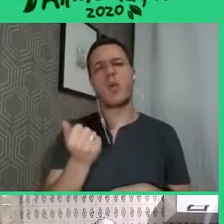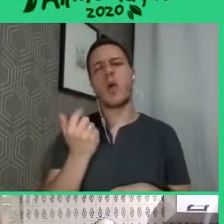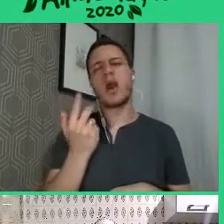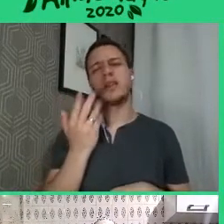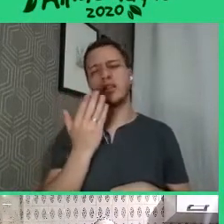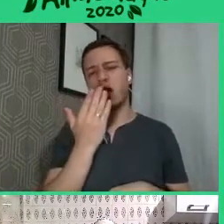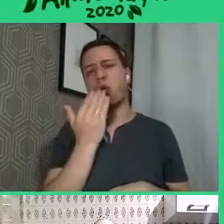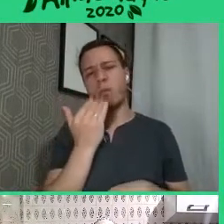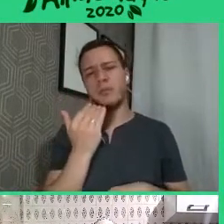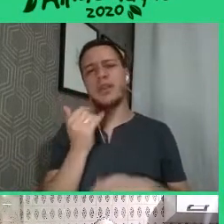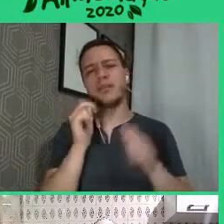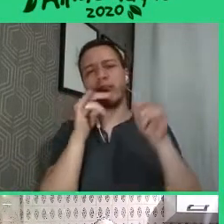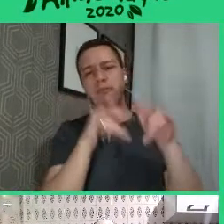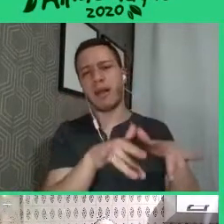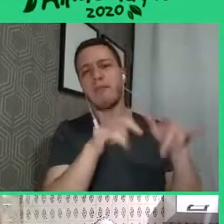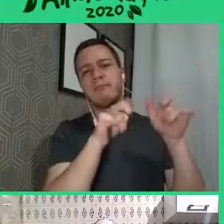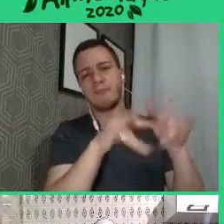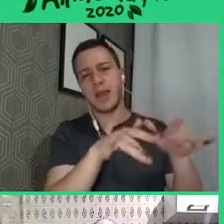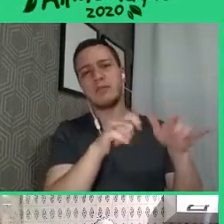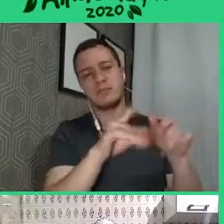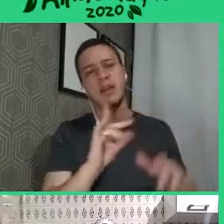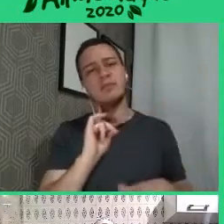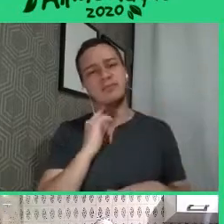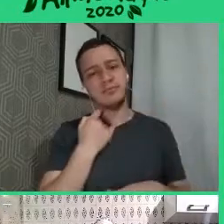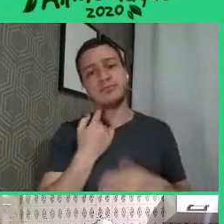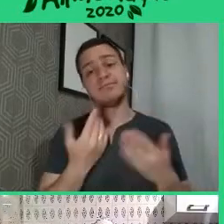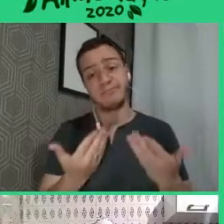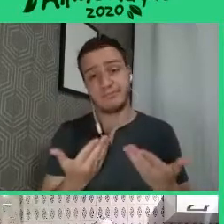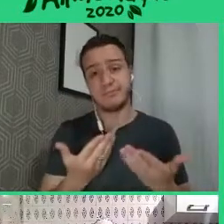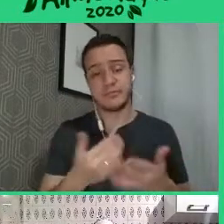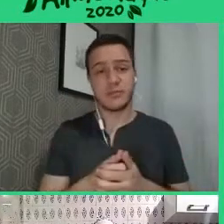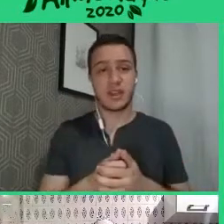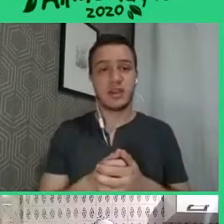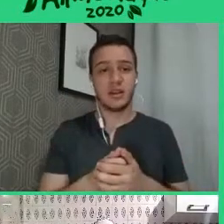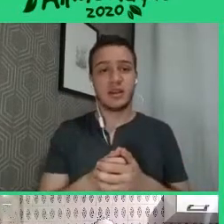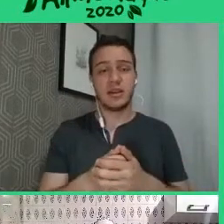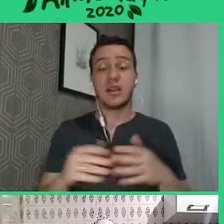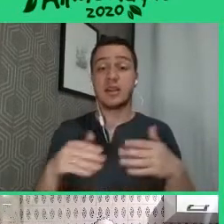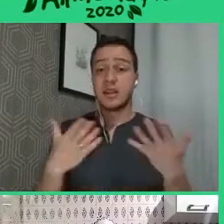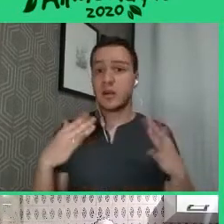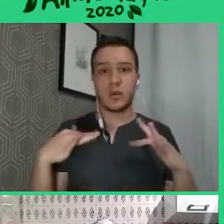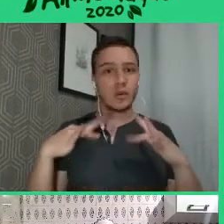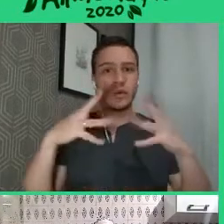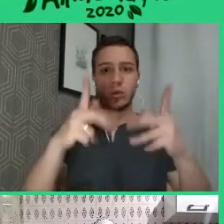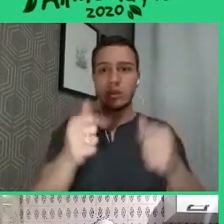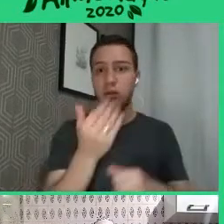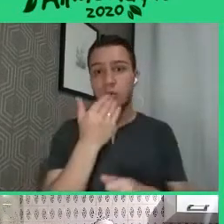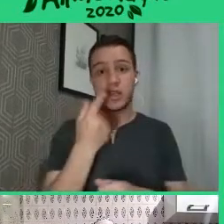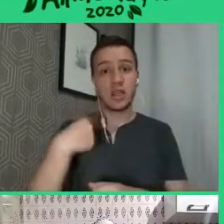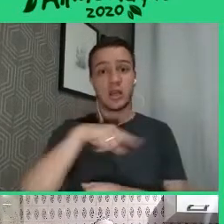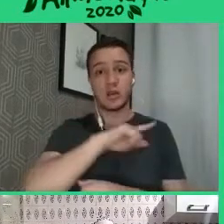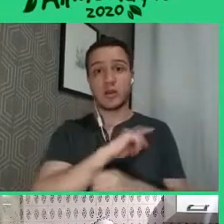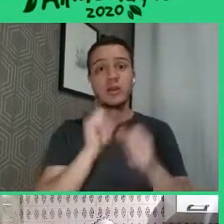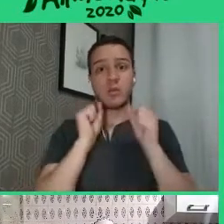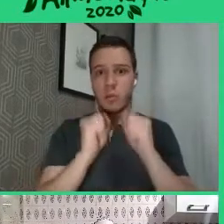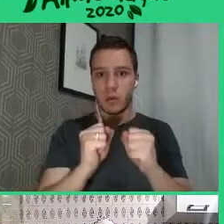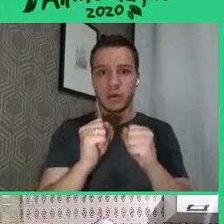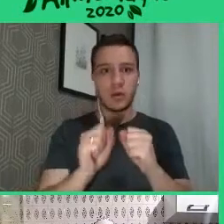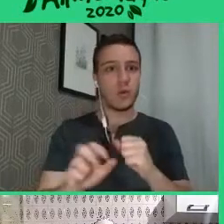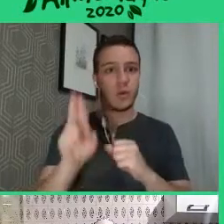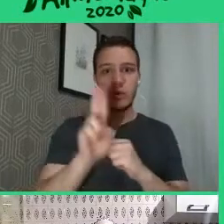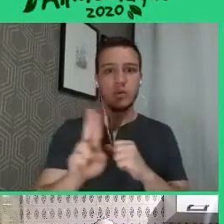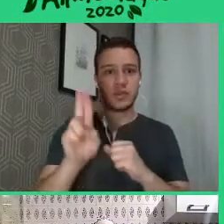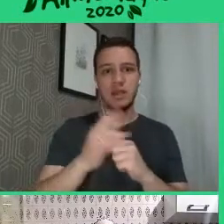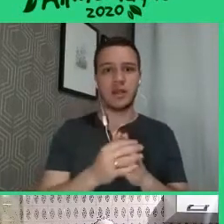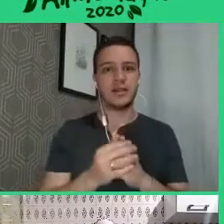que são muito nutritivos. Então, todas as refeições que a gente pode estar incluindo um pouquinho